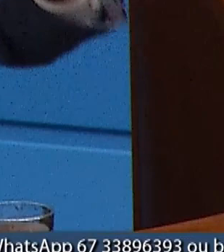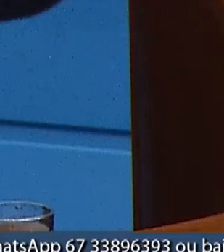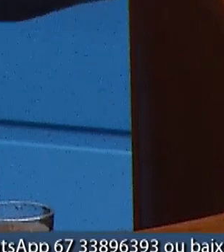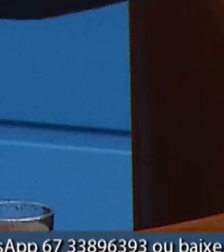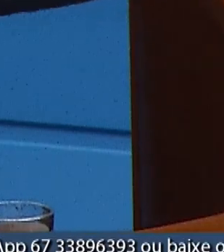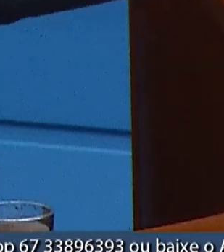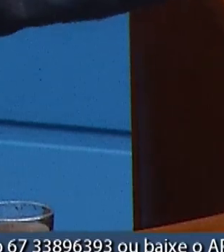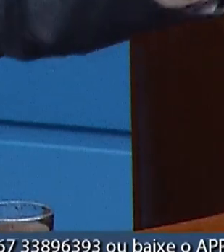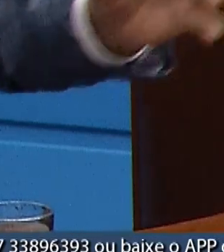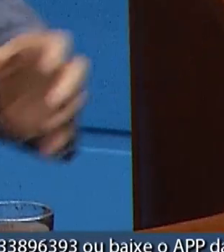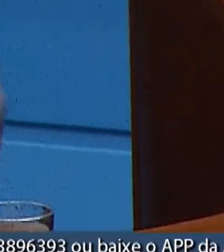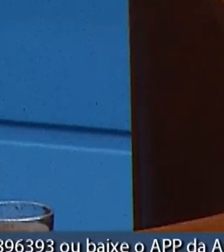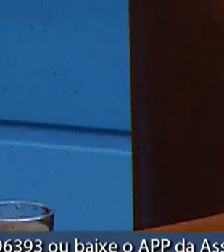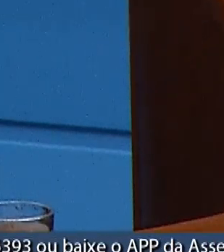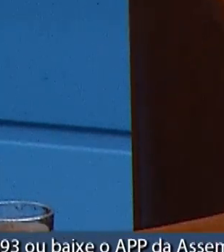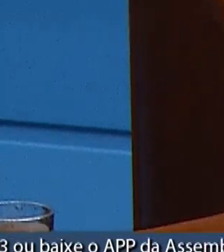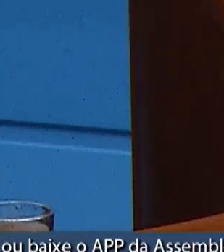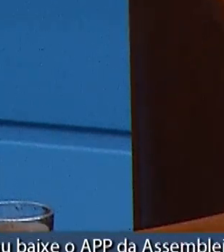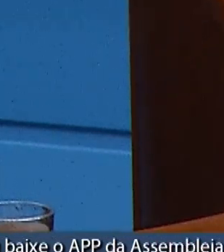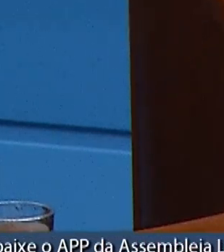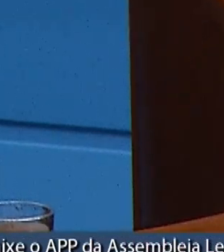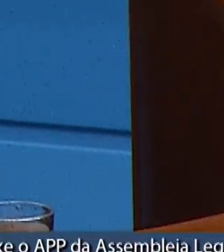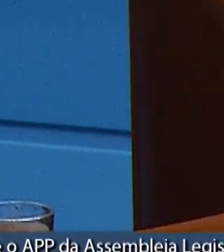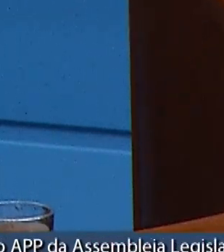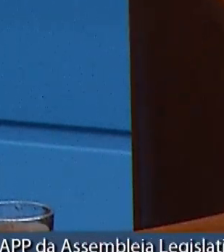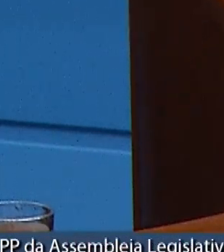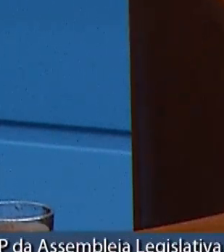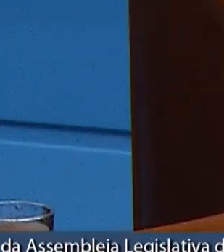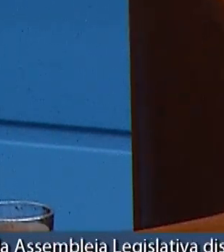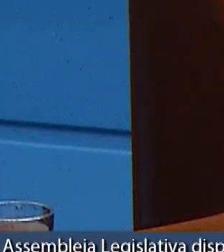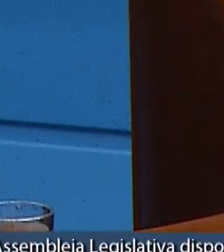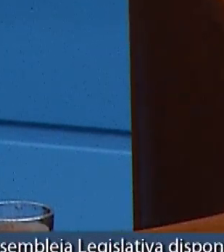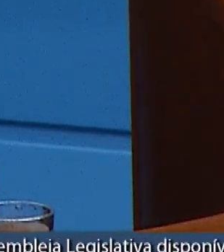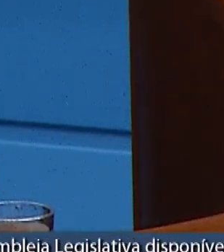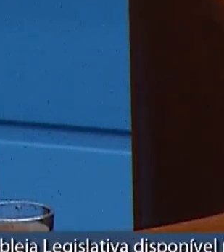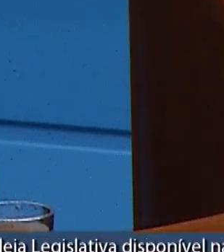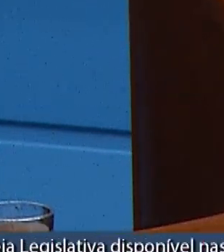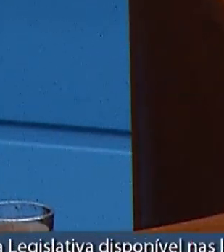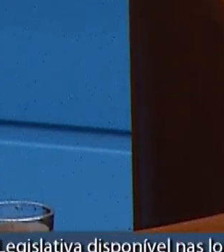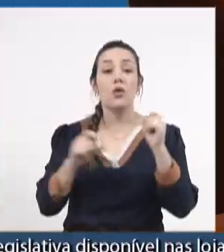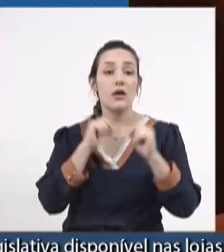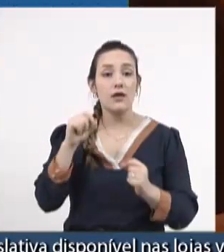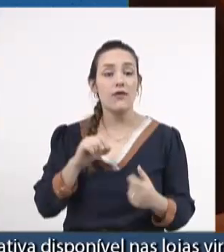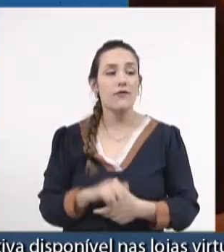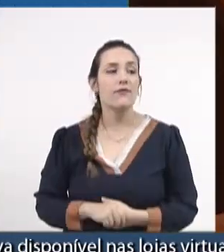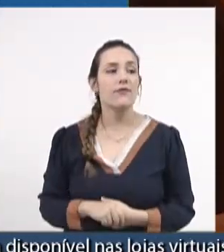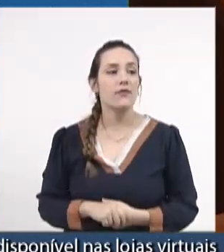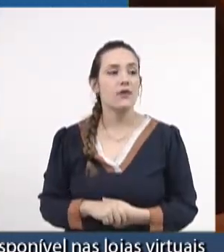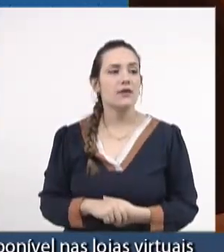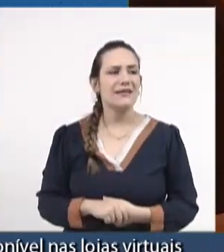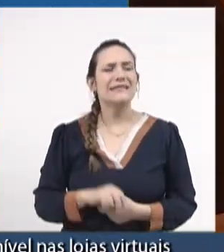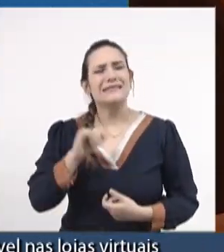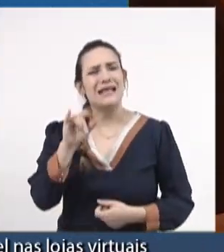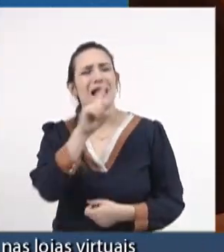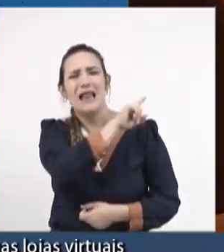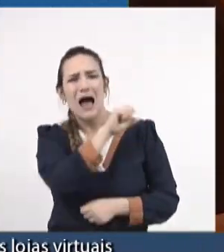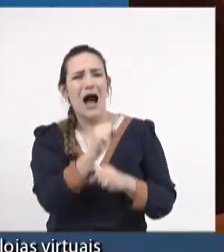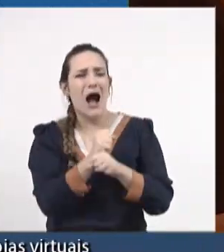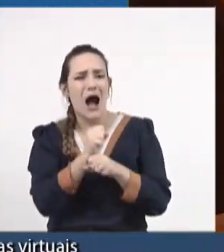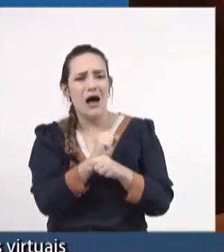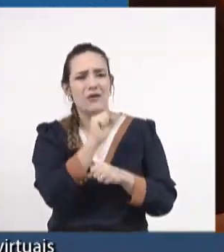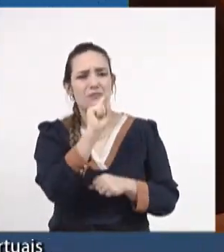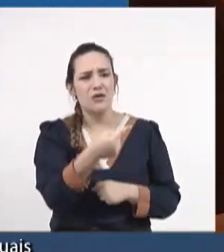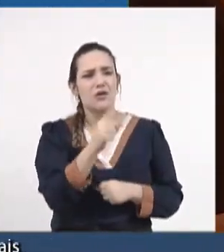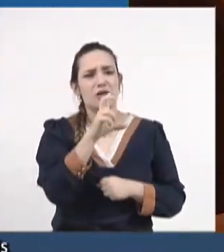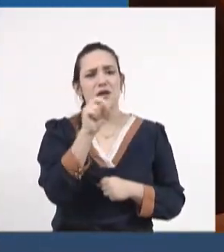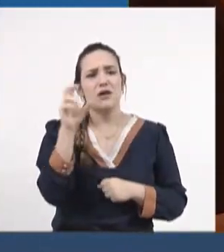reserva desativada, vai estudar essas terras. E vai ver se lá em 1500, quando o Brasil